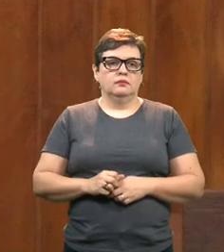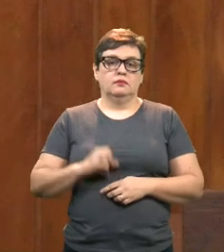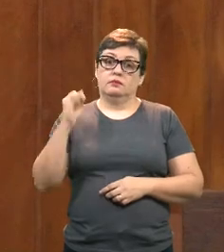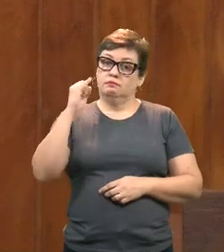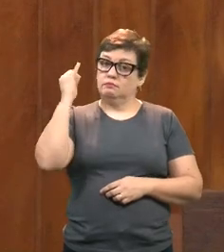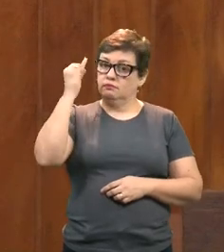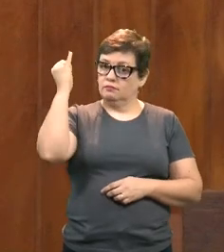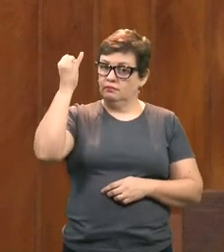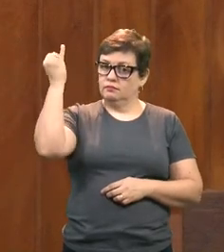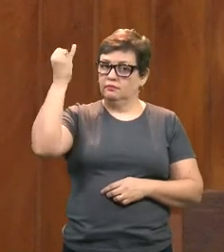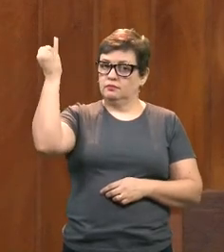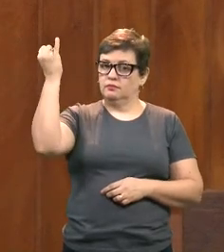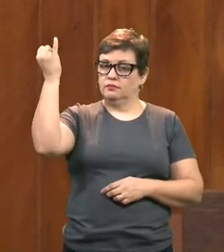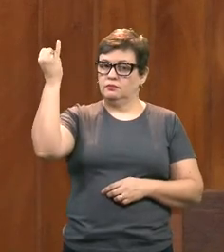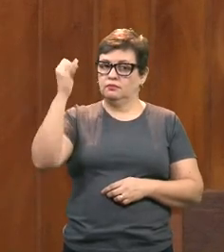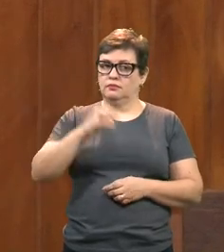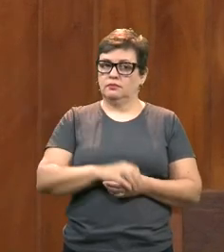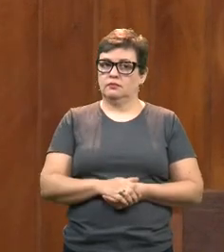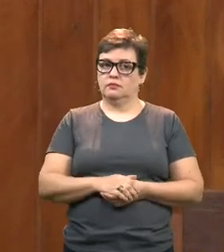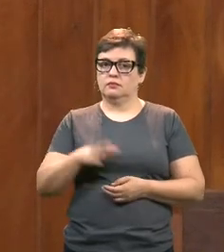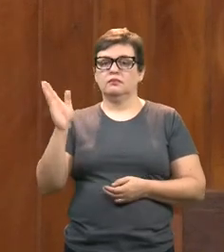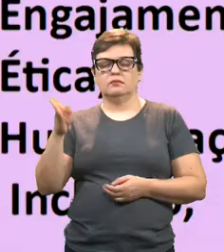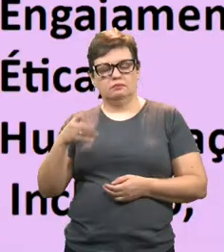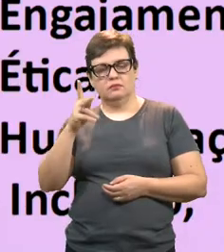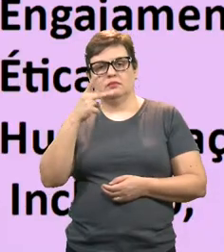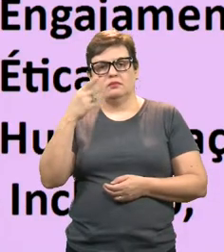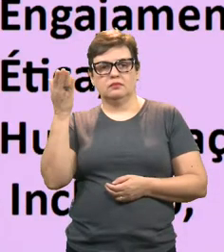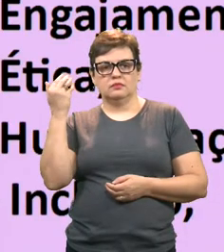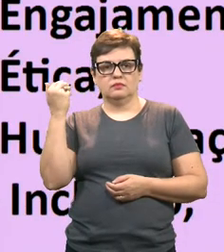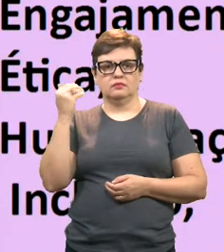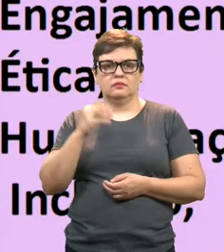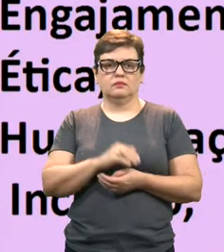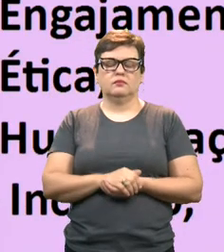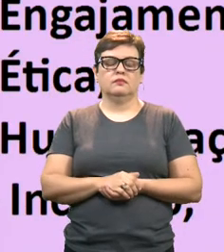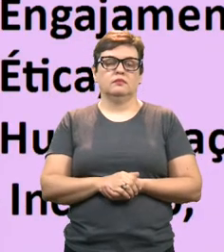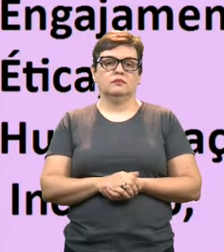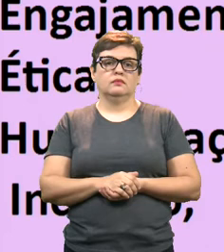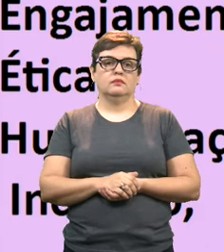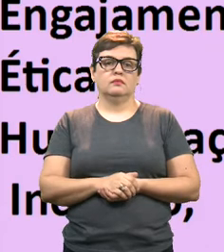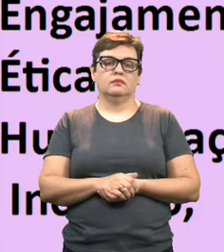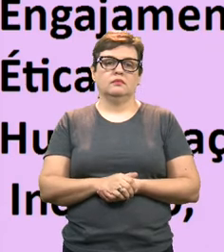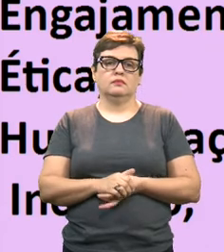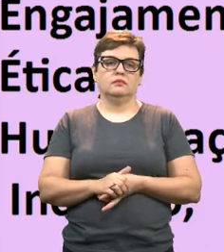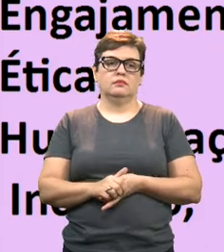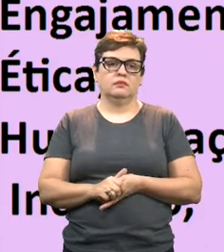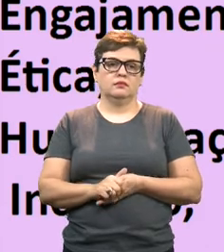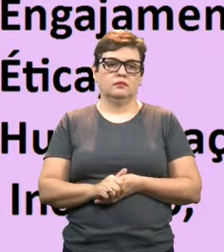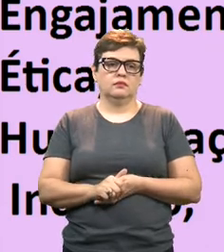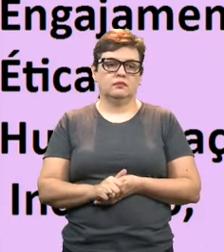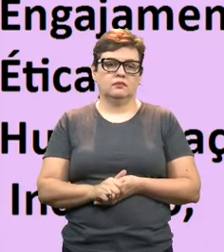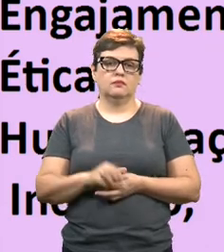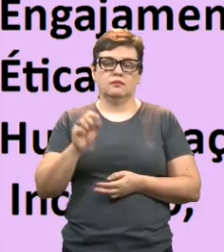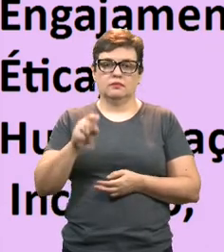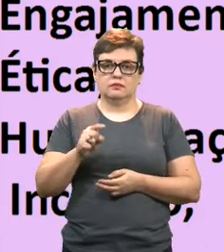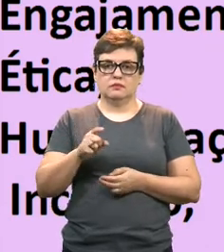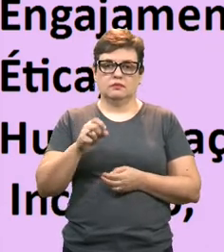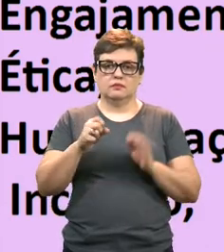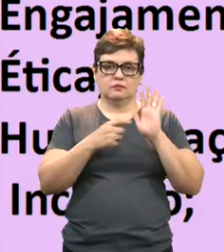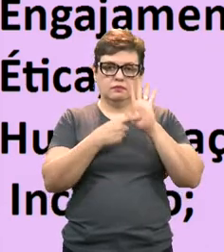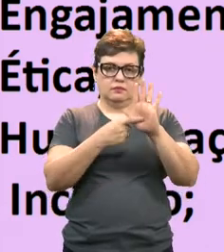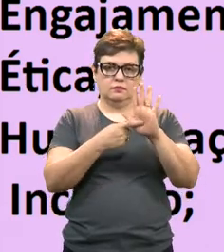Os nossos valores, eles já foram citados, né? E aqui nesse slide ele